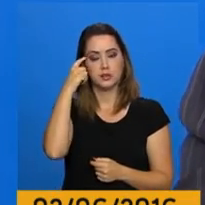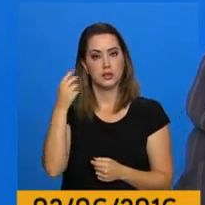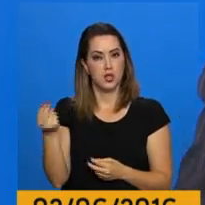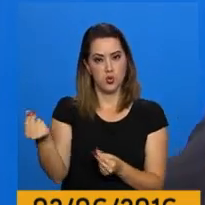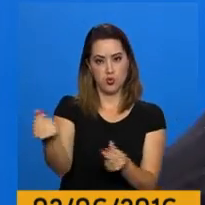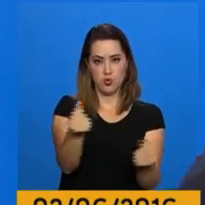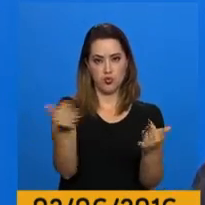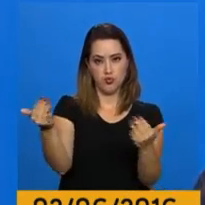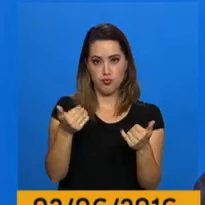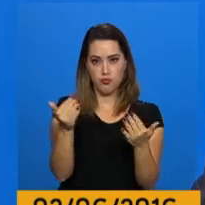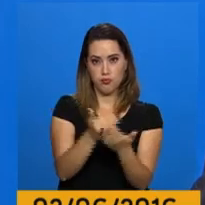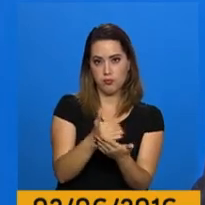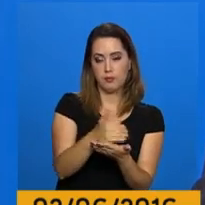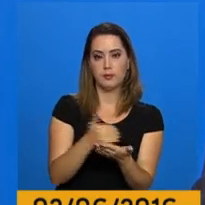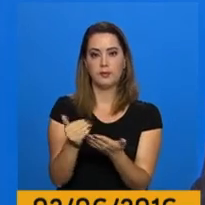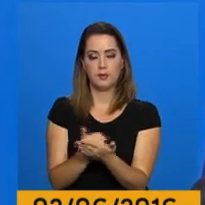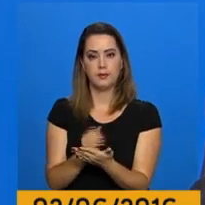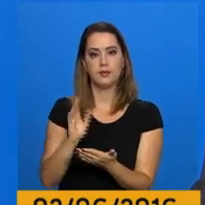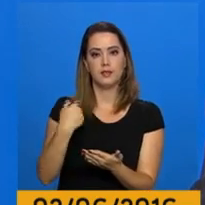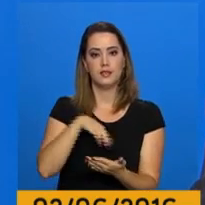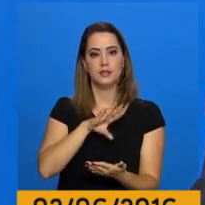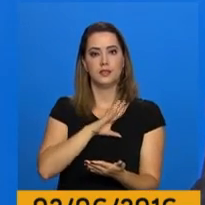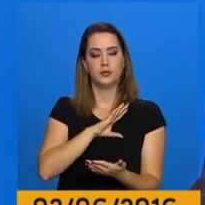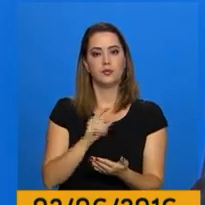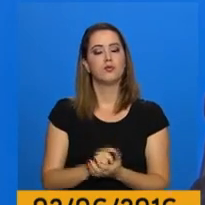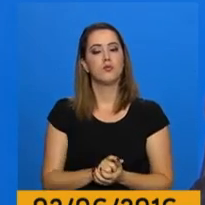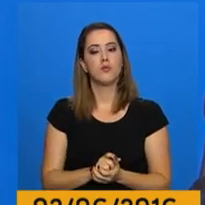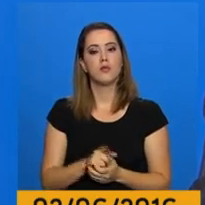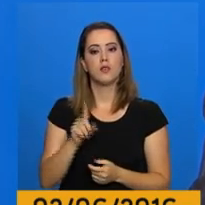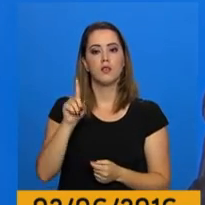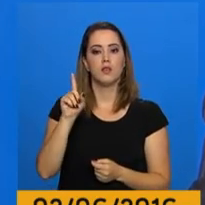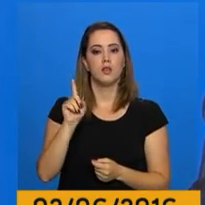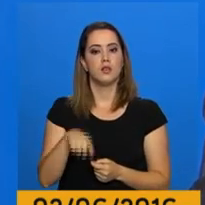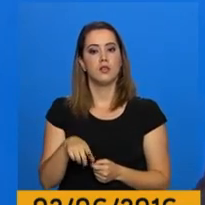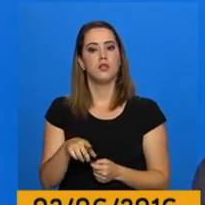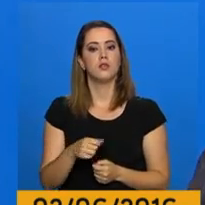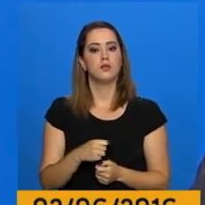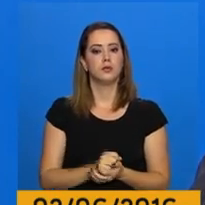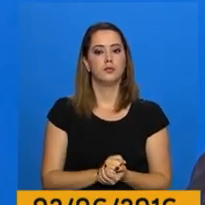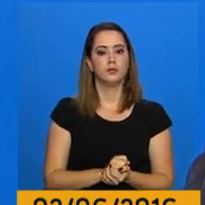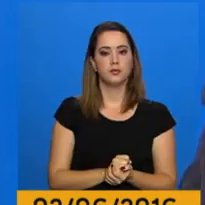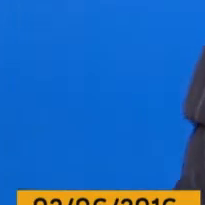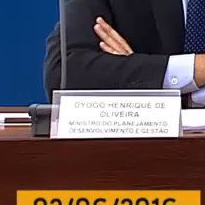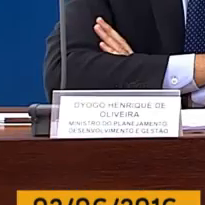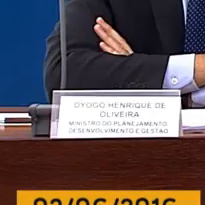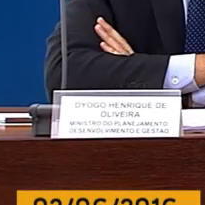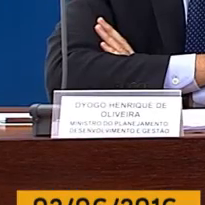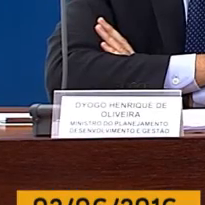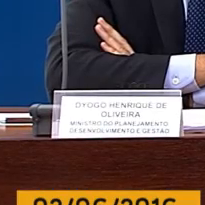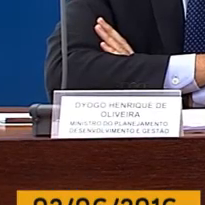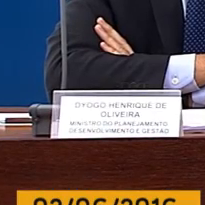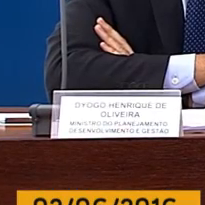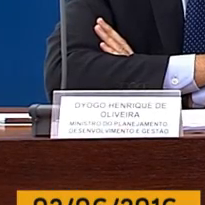gente vai começar a pagar essa conta dos 170. Então, este é o raciocínio do governo. Próxima pergunta